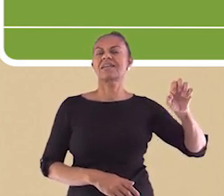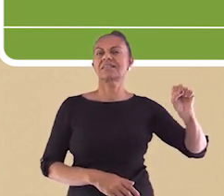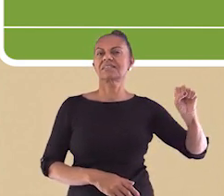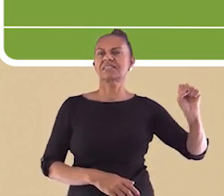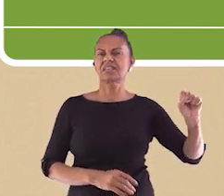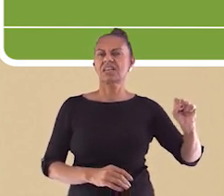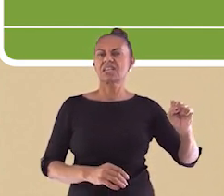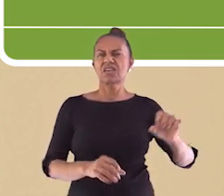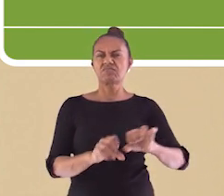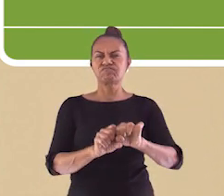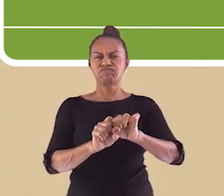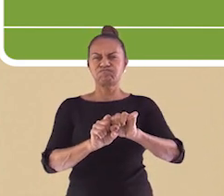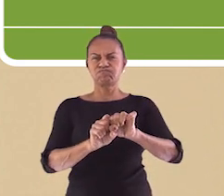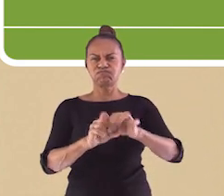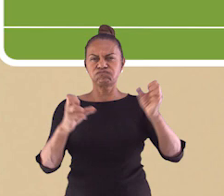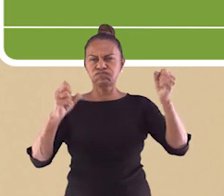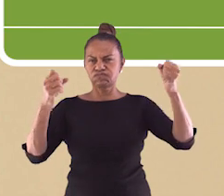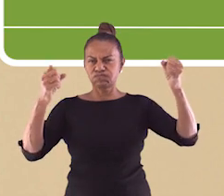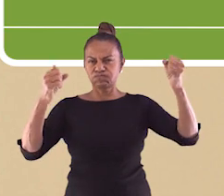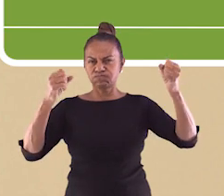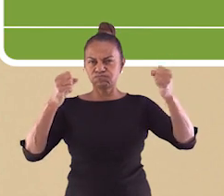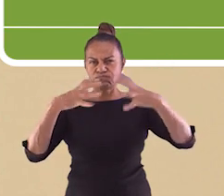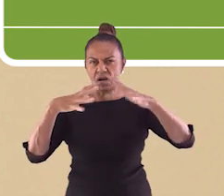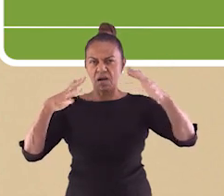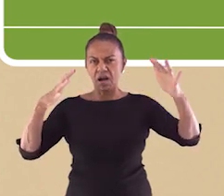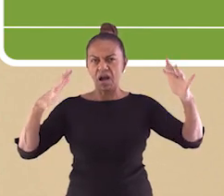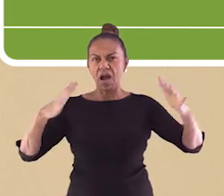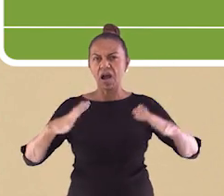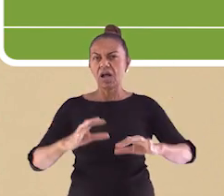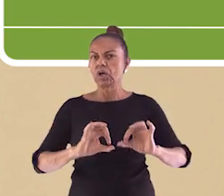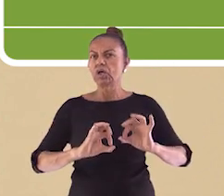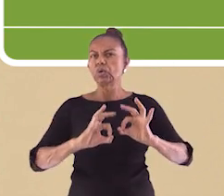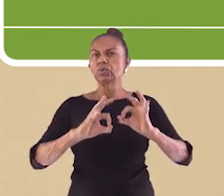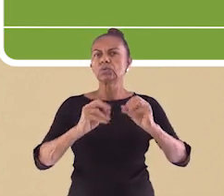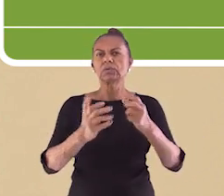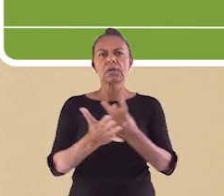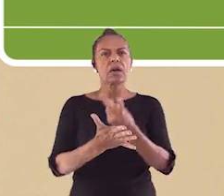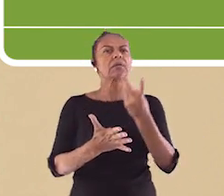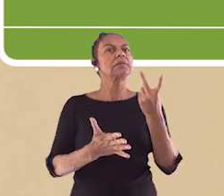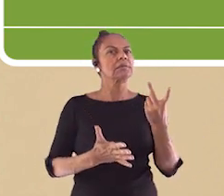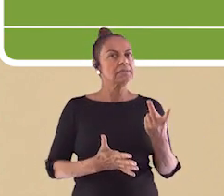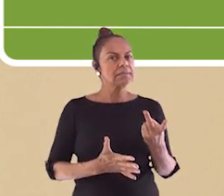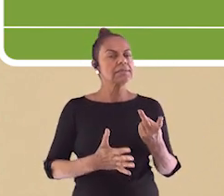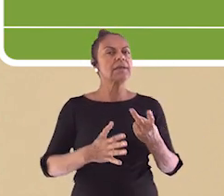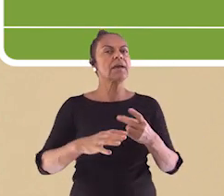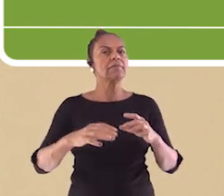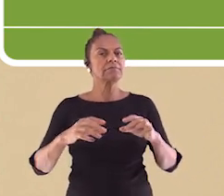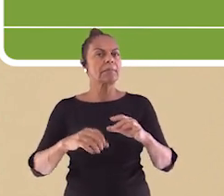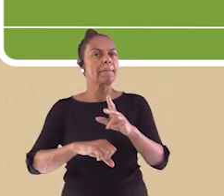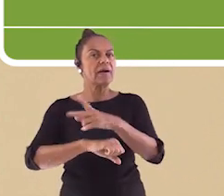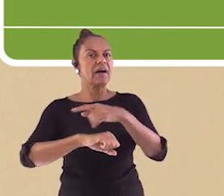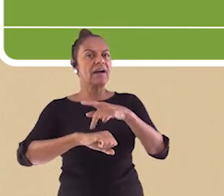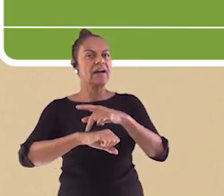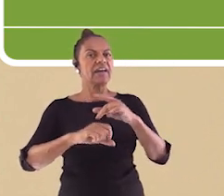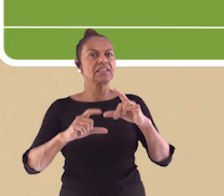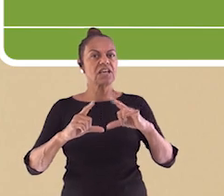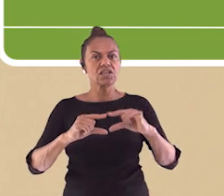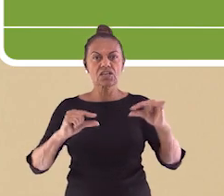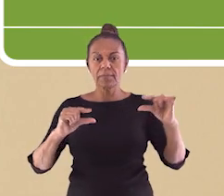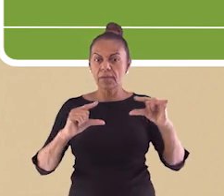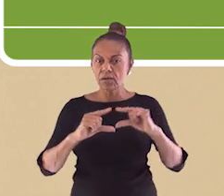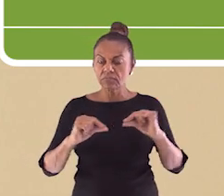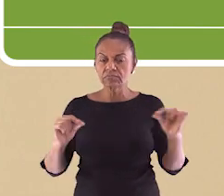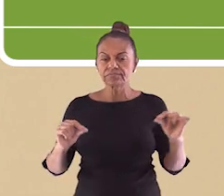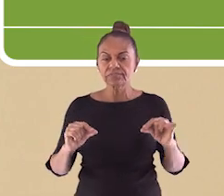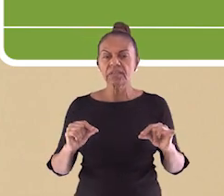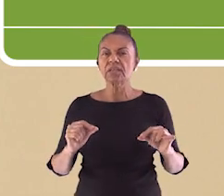ou Fukushima, no Japão. Em ambos os casos, podemos ver como a radiação pode